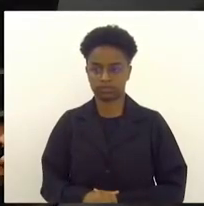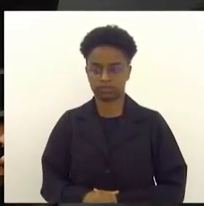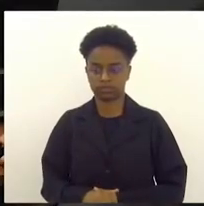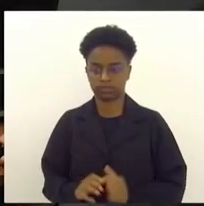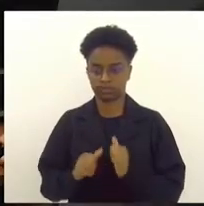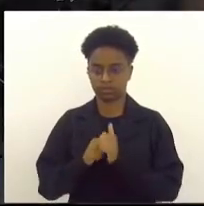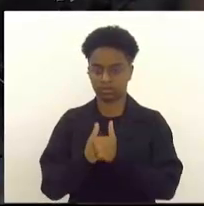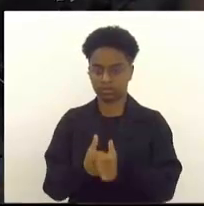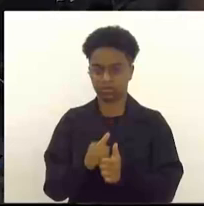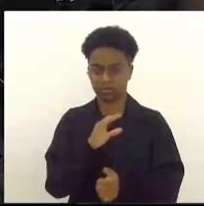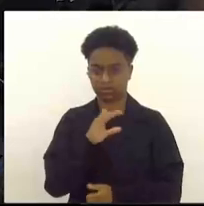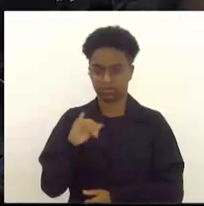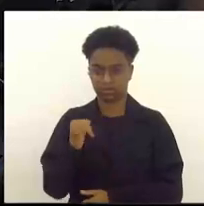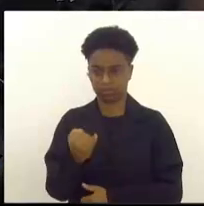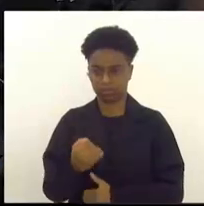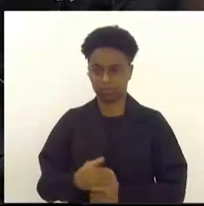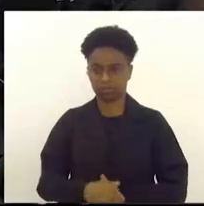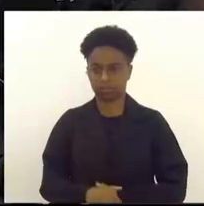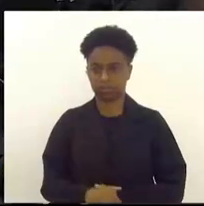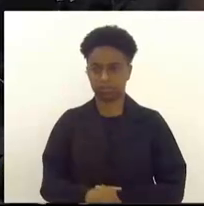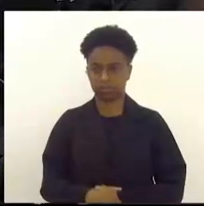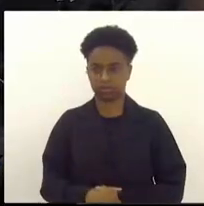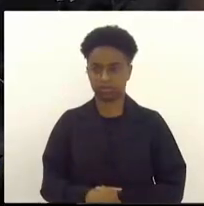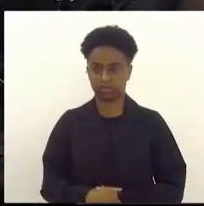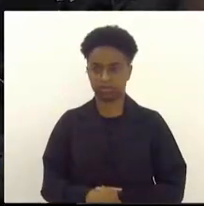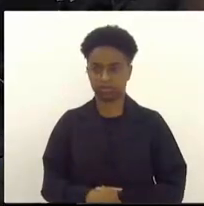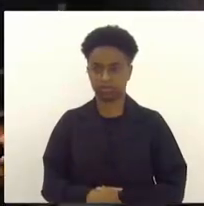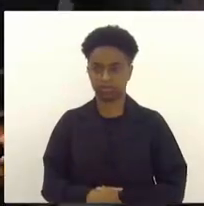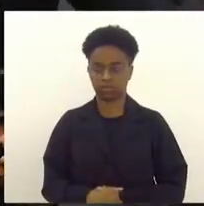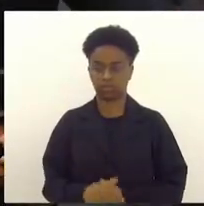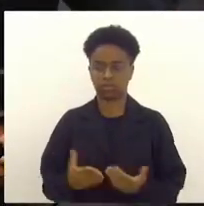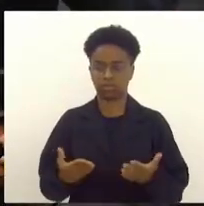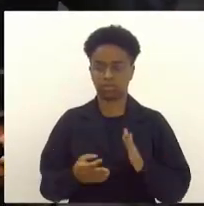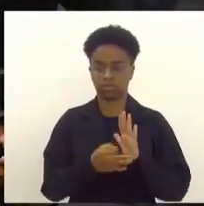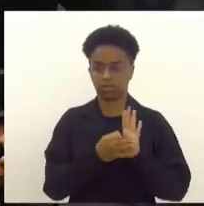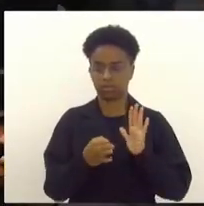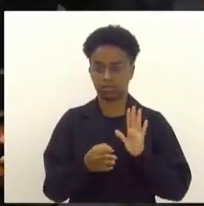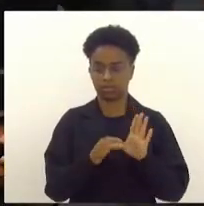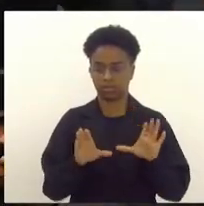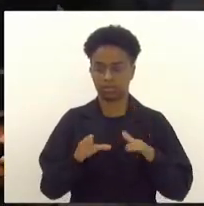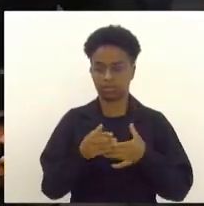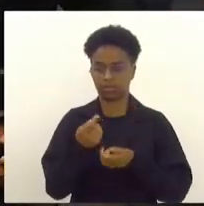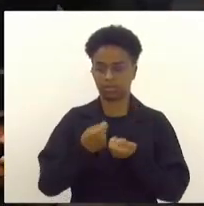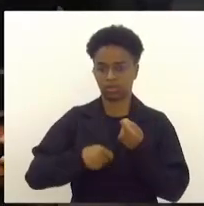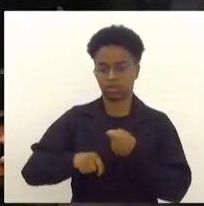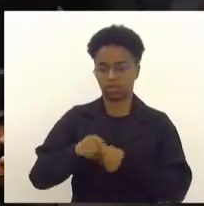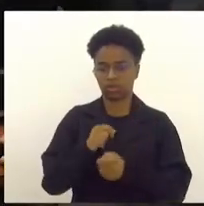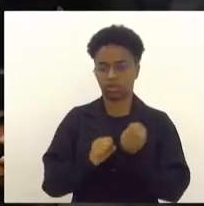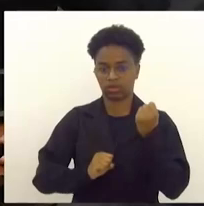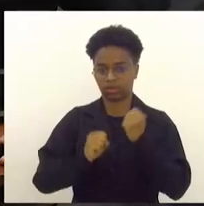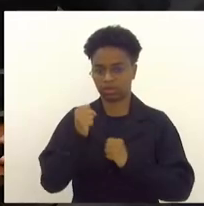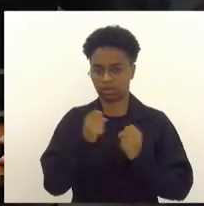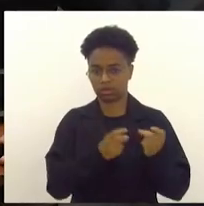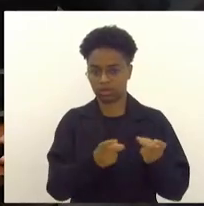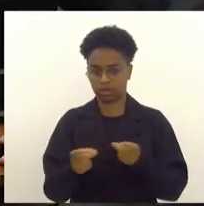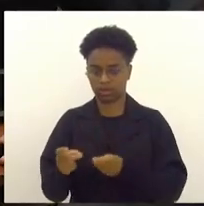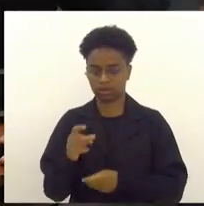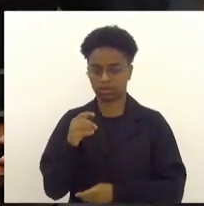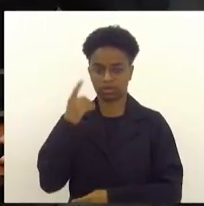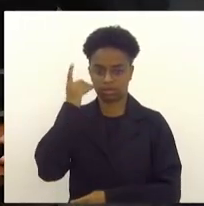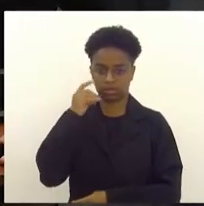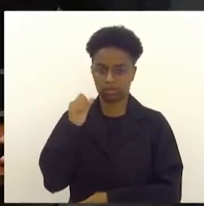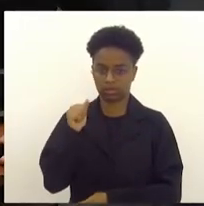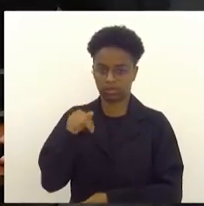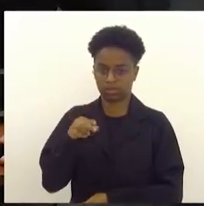acompanha o parecer ccj apresenta Muito obrigado para emitir parecer pela comissão de Economia industria comércio Deputado Anderson Moraes